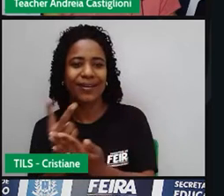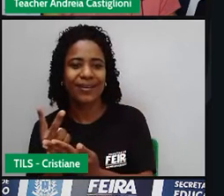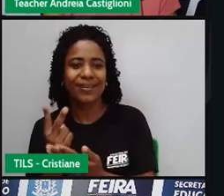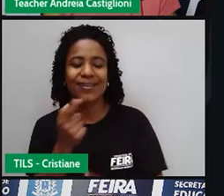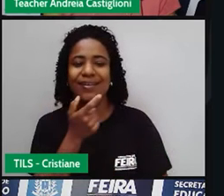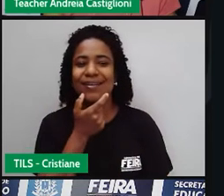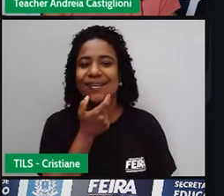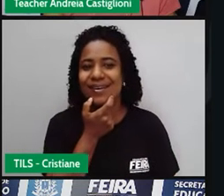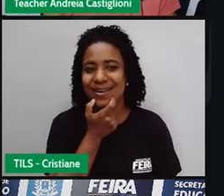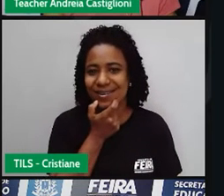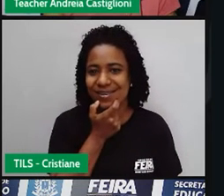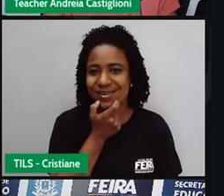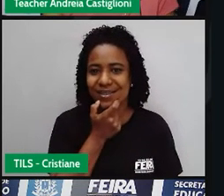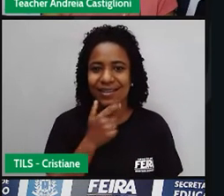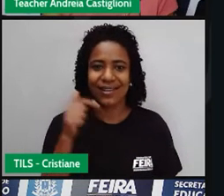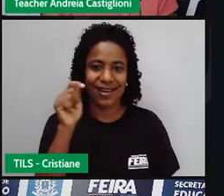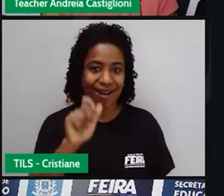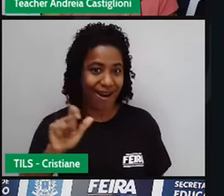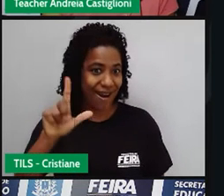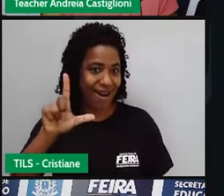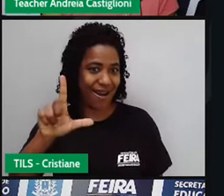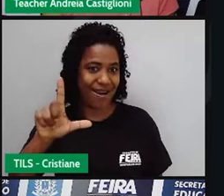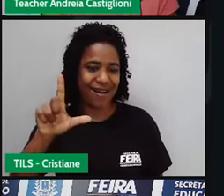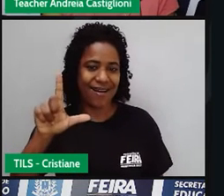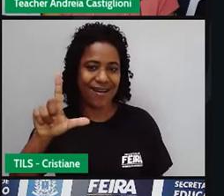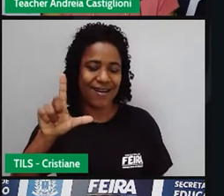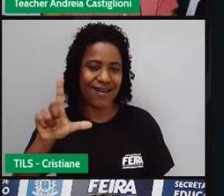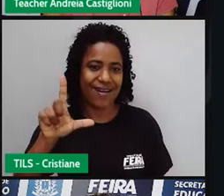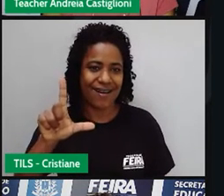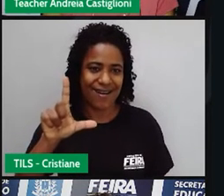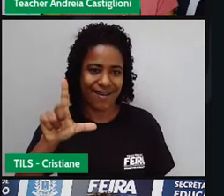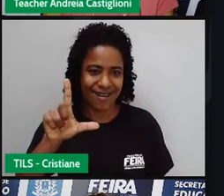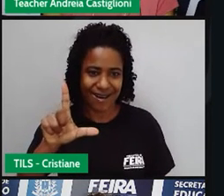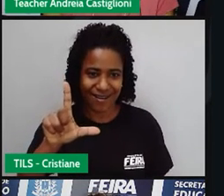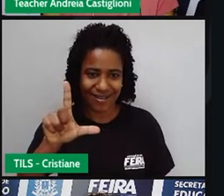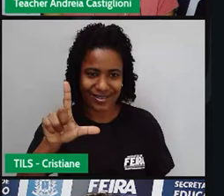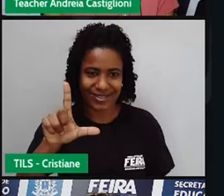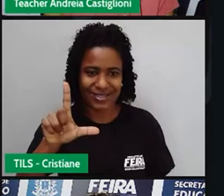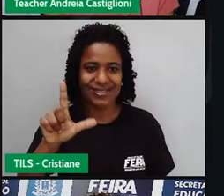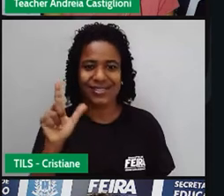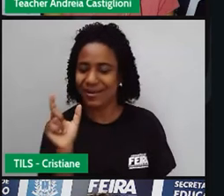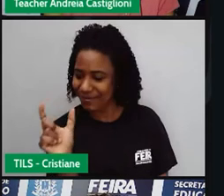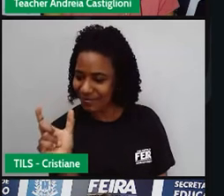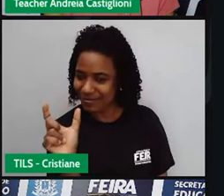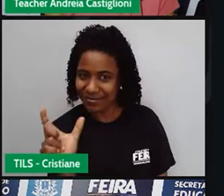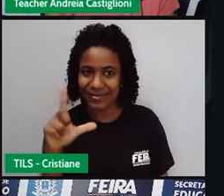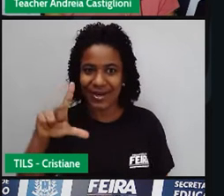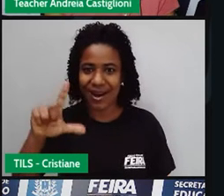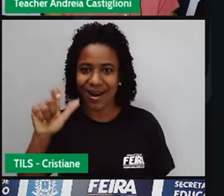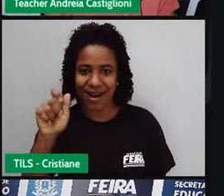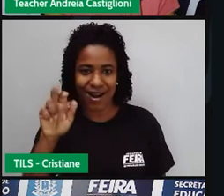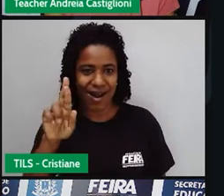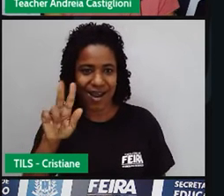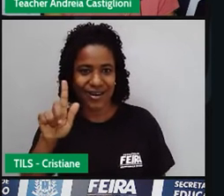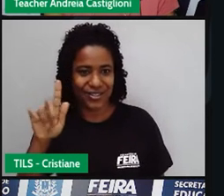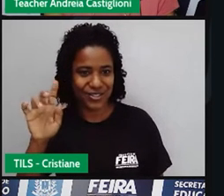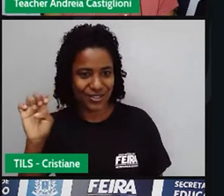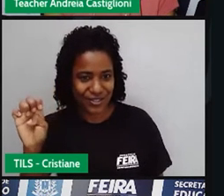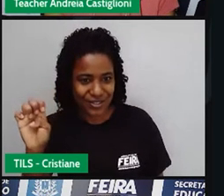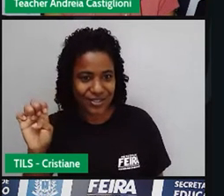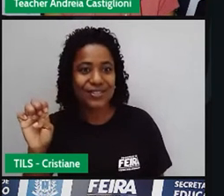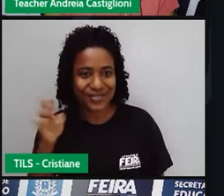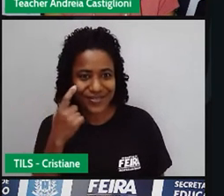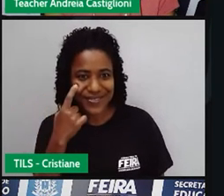inglês Grande para roupa ela lanard large então a letra